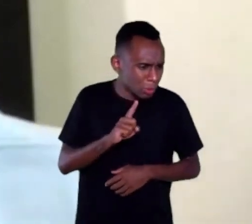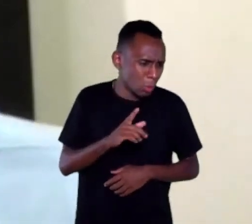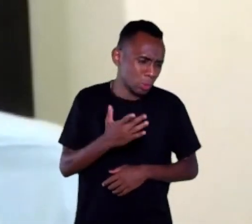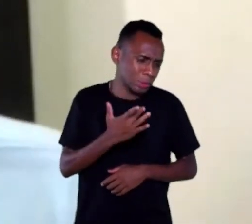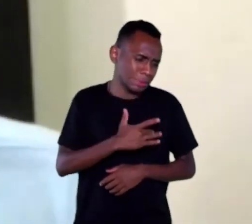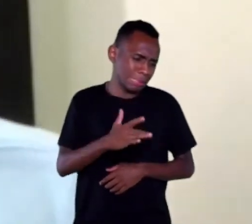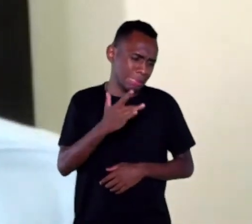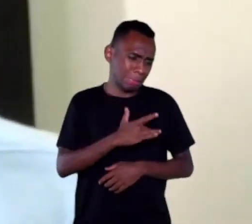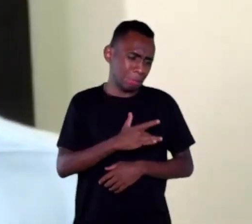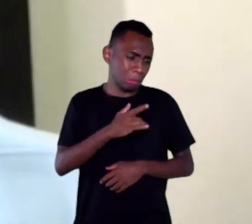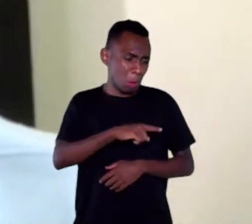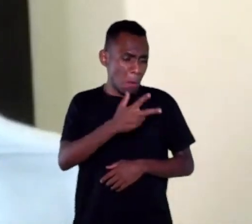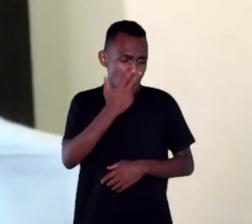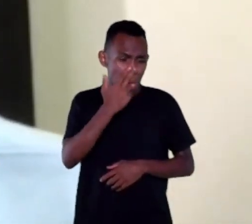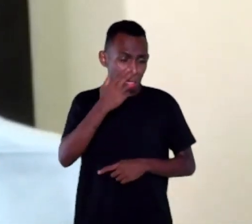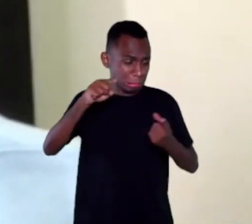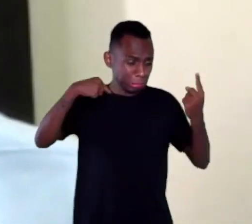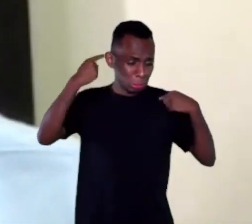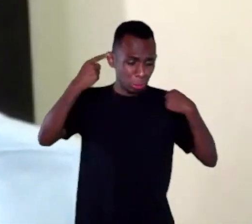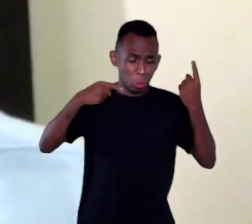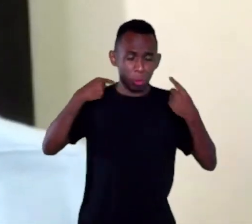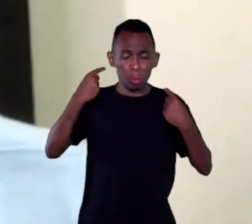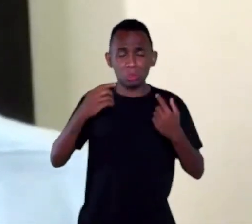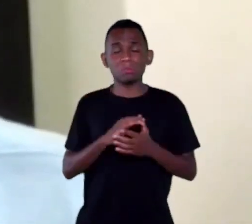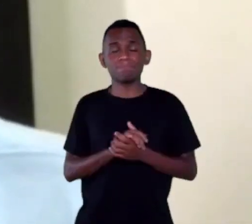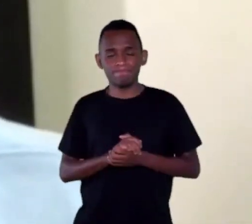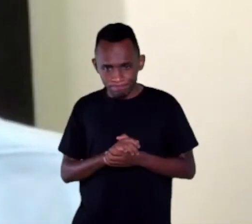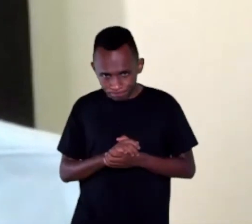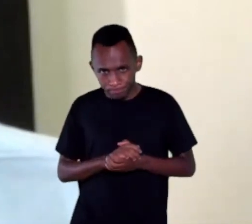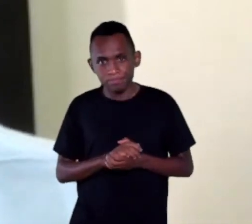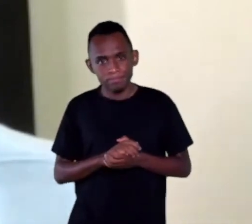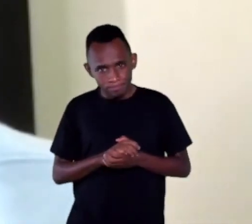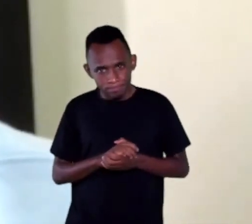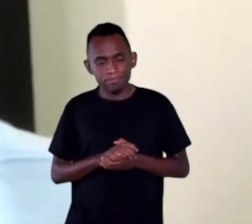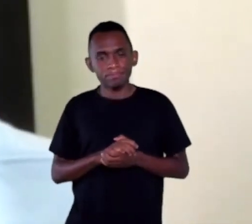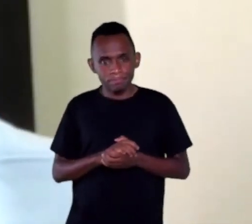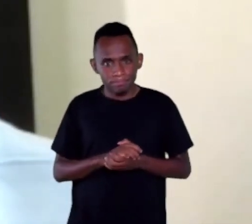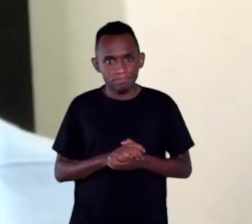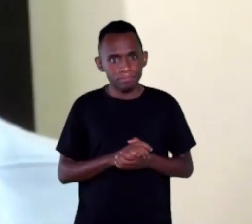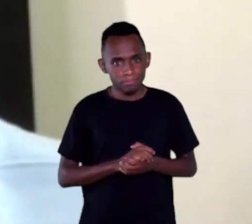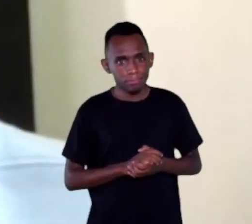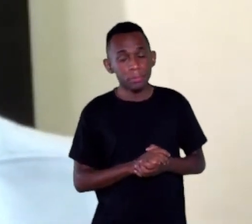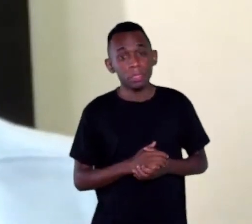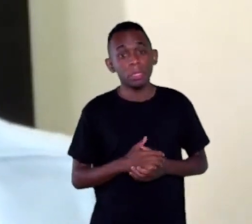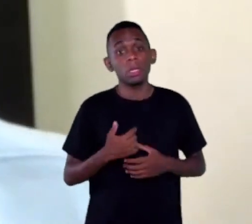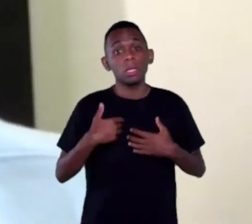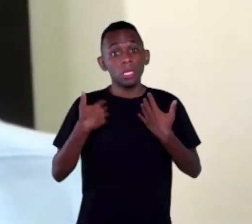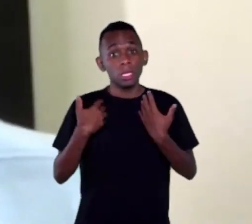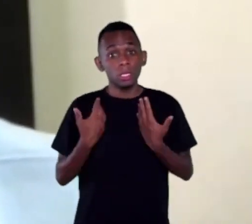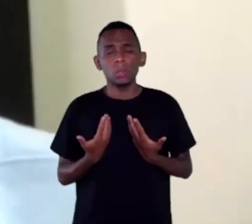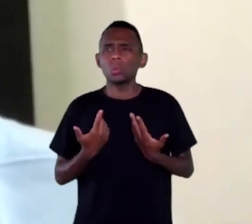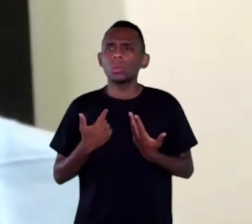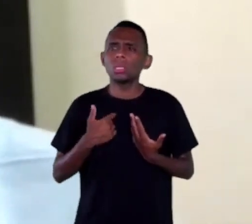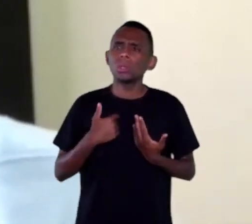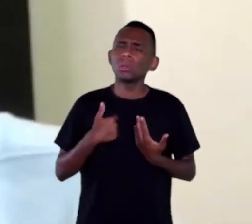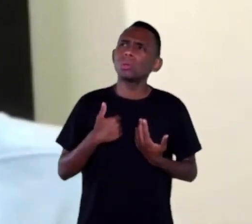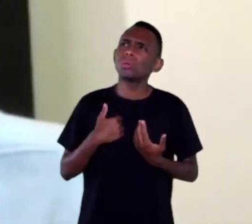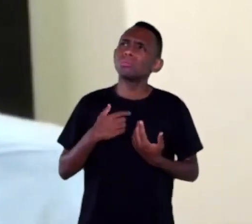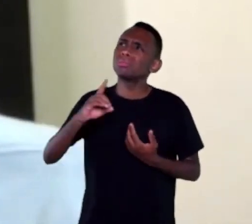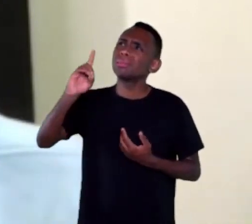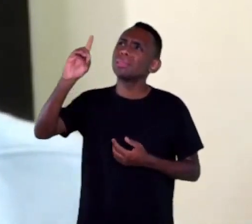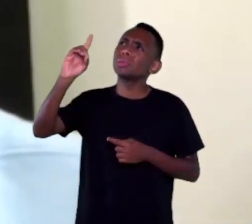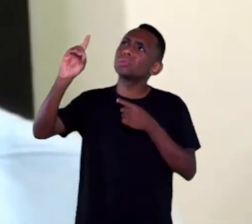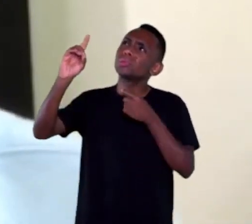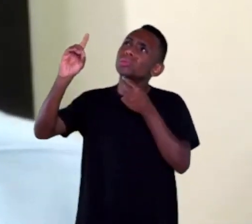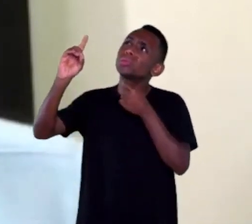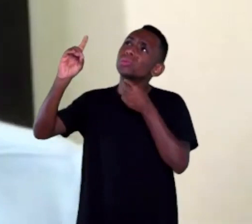cara de doido. Foi as palavras dela com o filho contou para minha mãe. E eu cheguei a questionar Deus, eu ia para dentro da igreja para